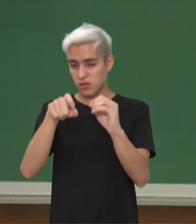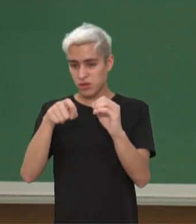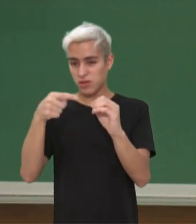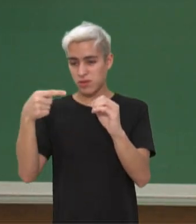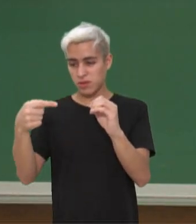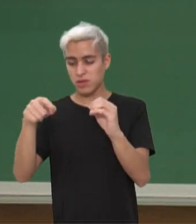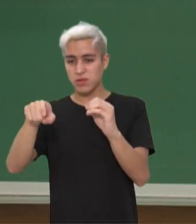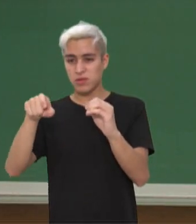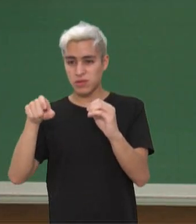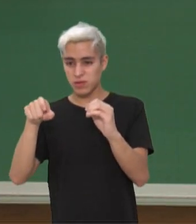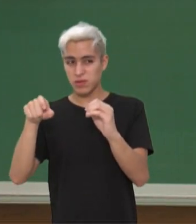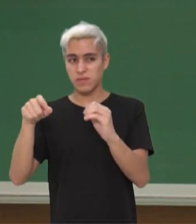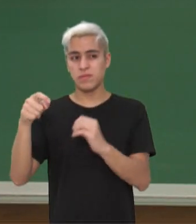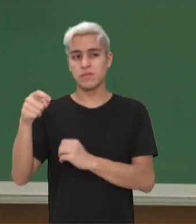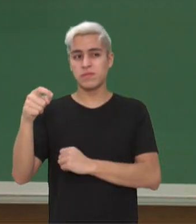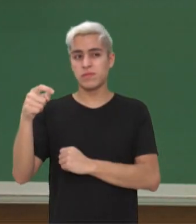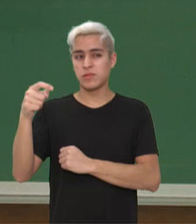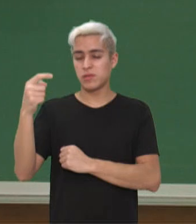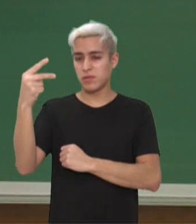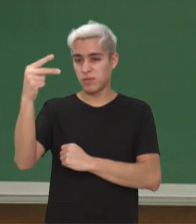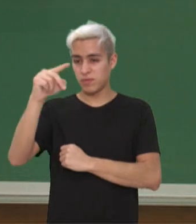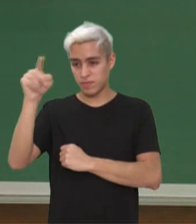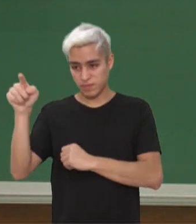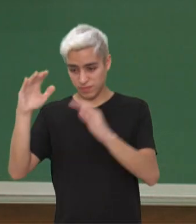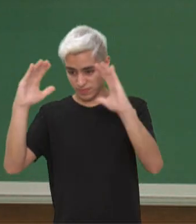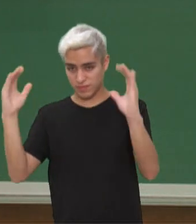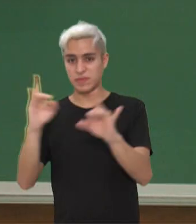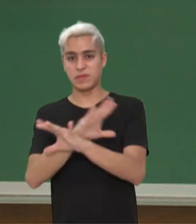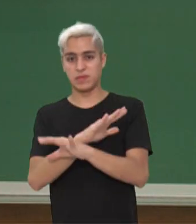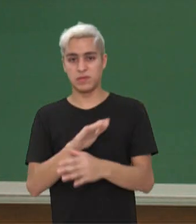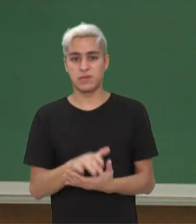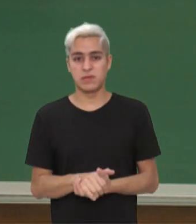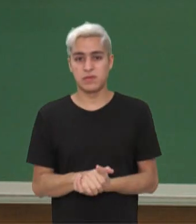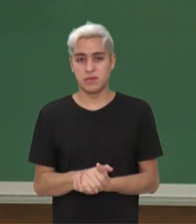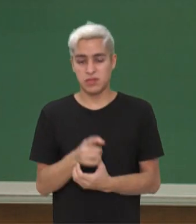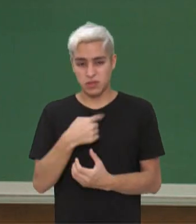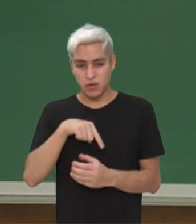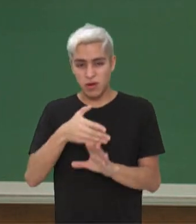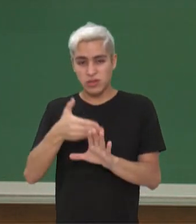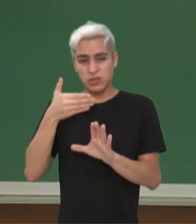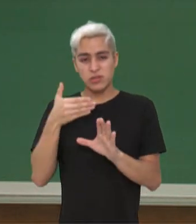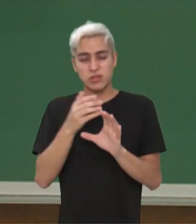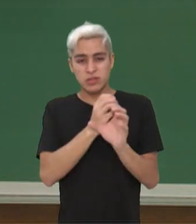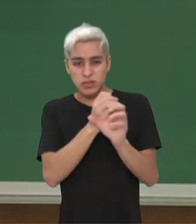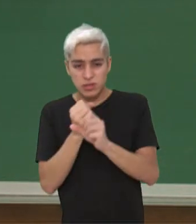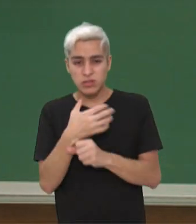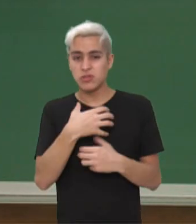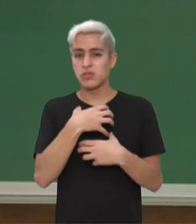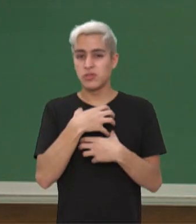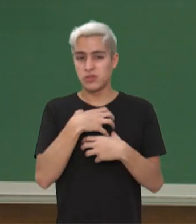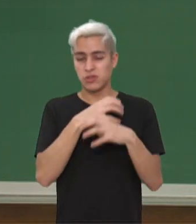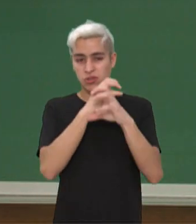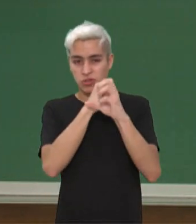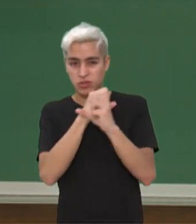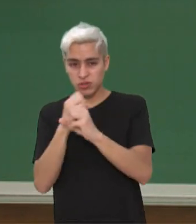com x², que é a segunda raiz. Nós também já fizemos exercícios da forma fatorada, hein?